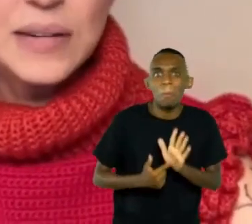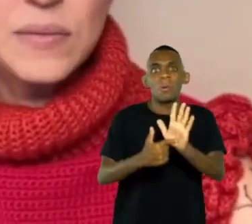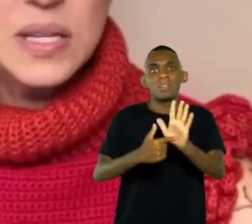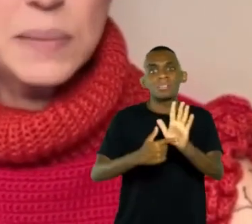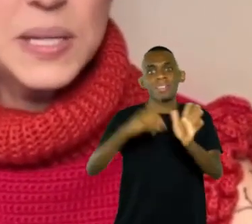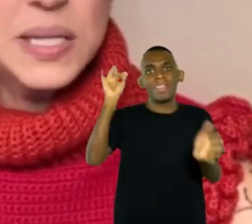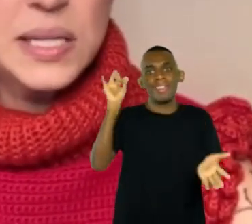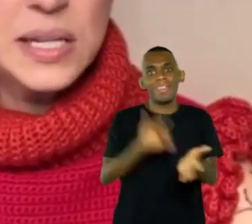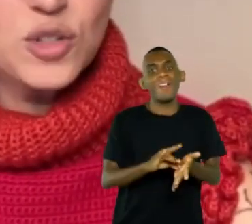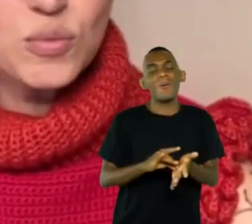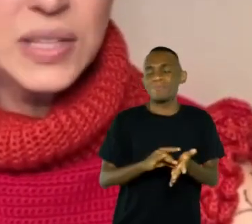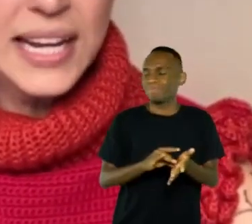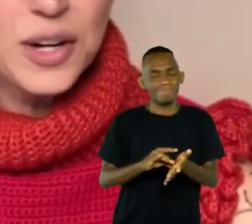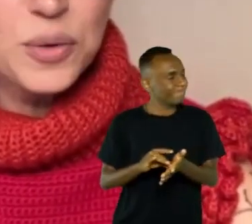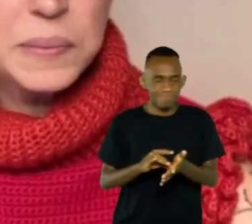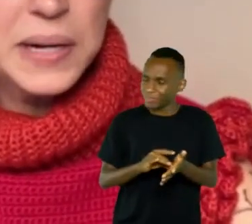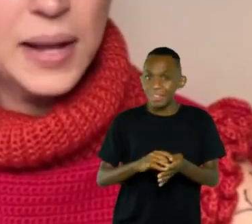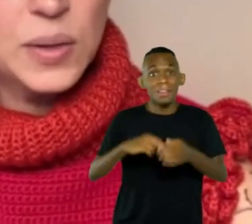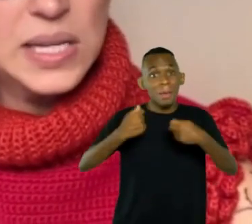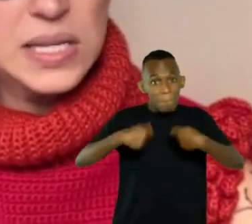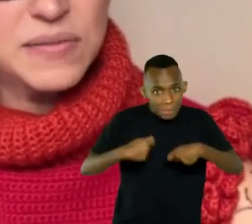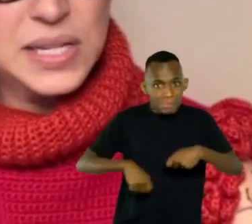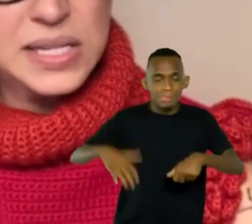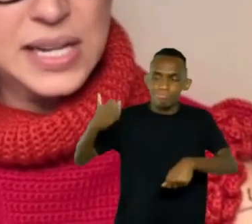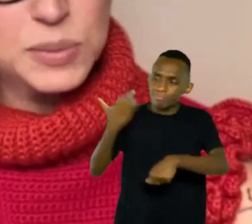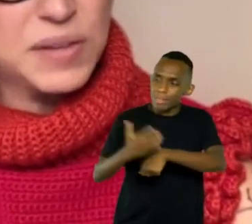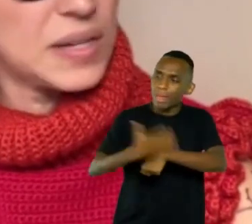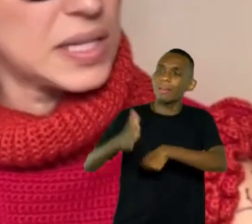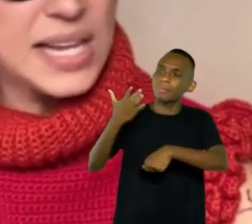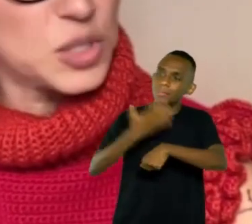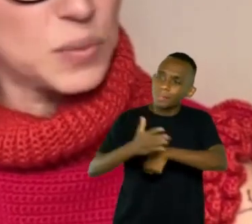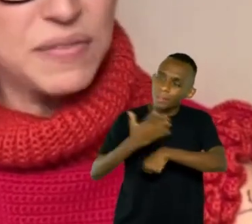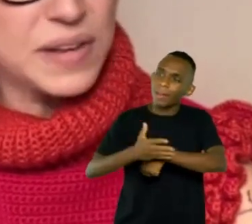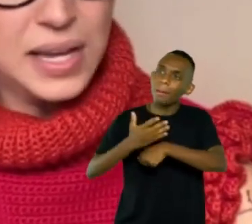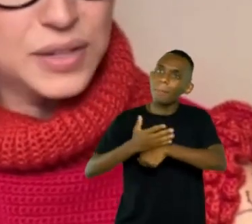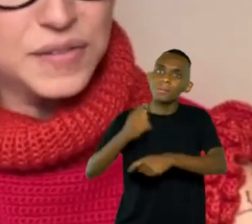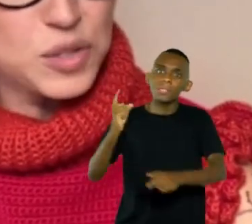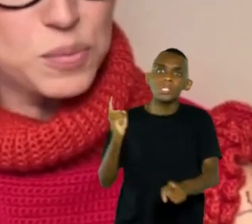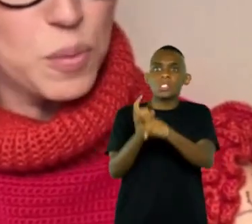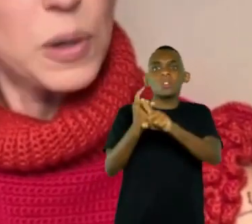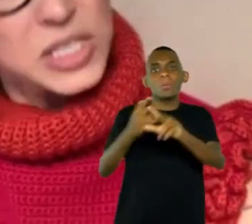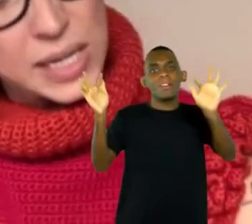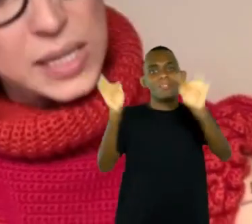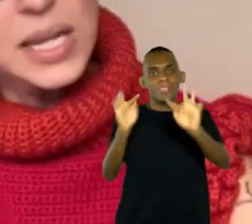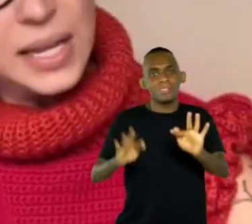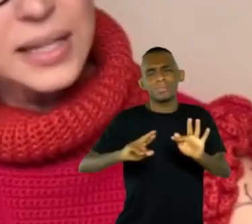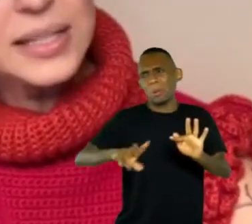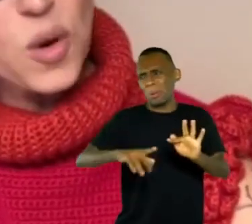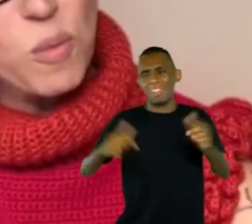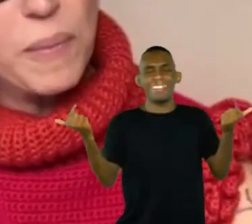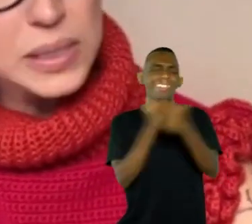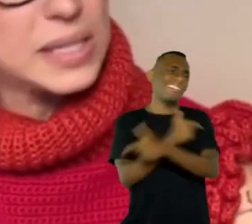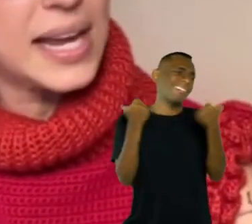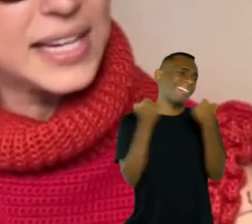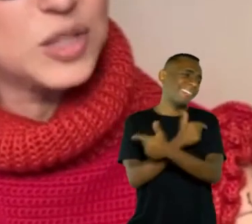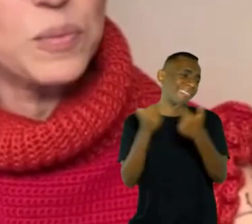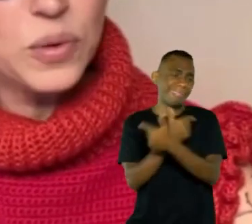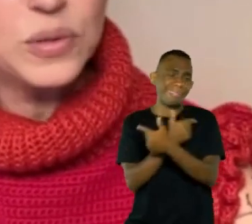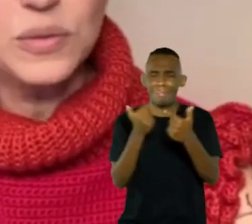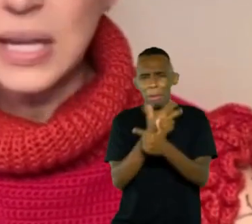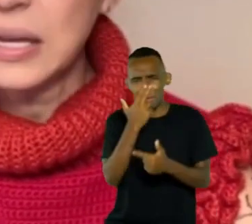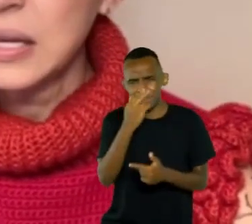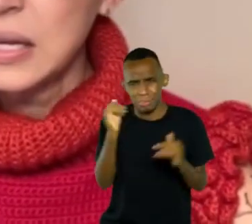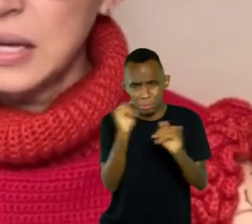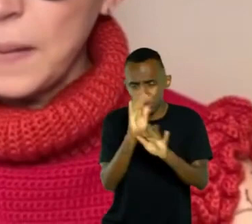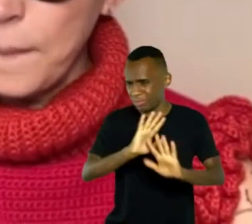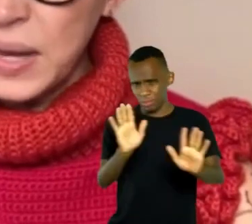ela. Você precisa de um treino para reconhecer a felicidade, porque a felicidade não é ficar rindo feito bobo. Pode até ser, em algum momento que você está rindo